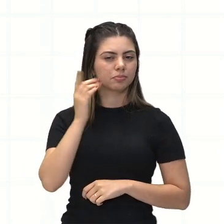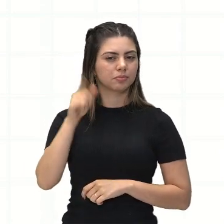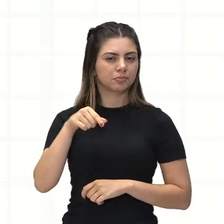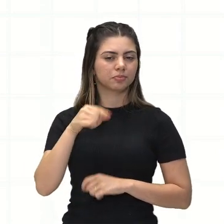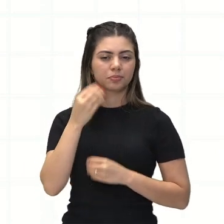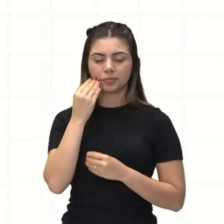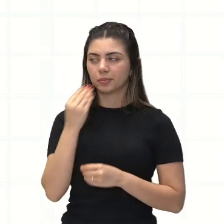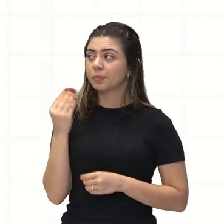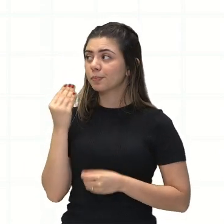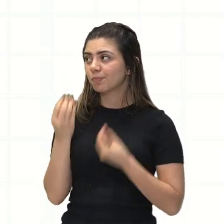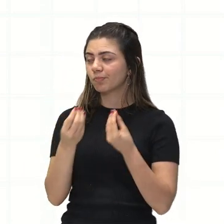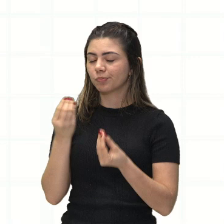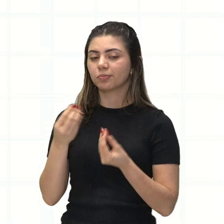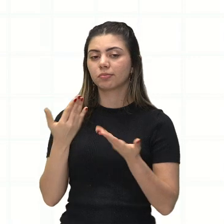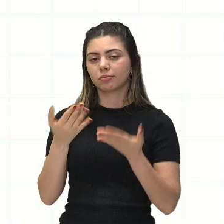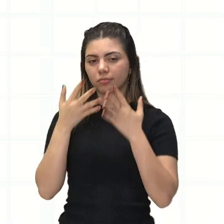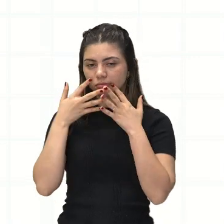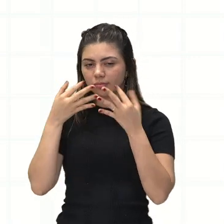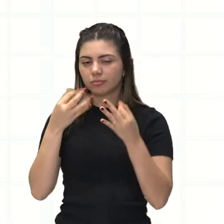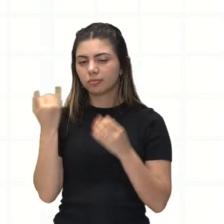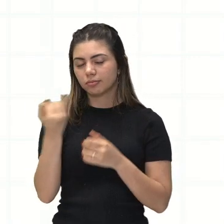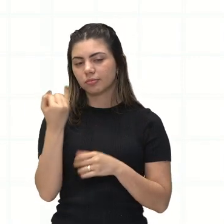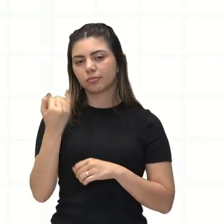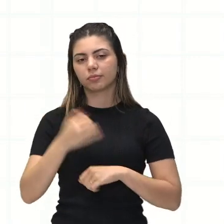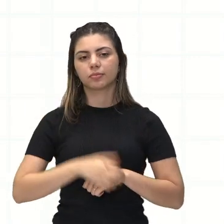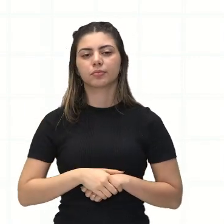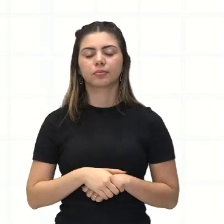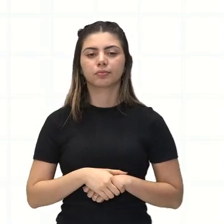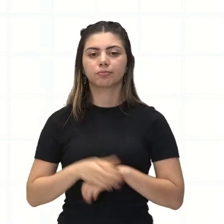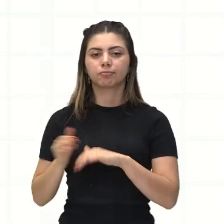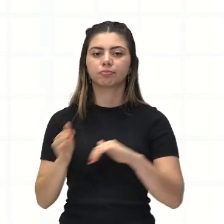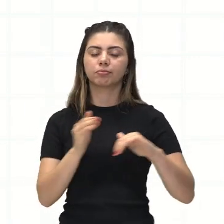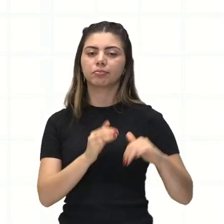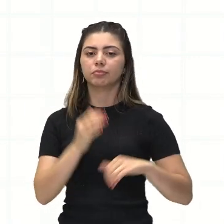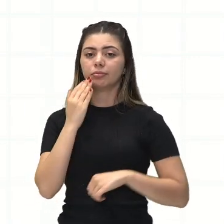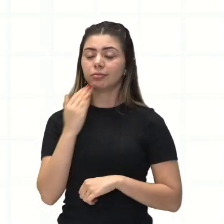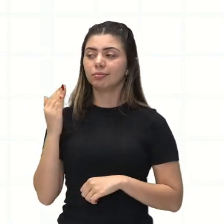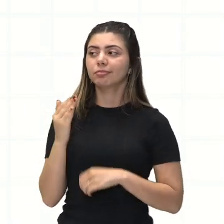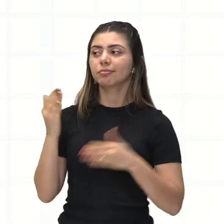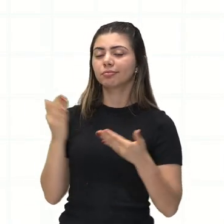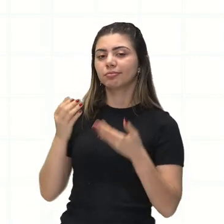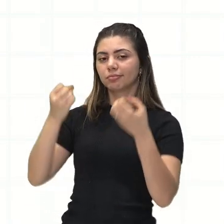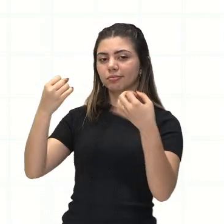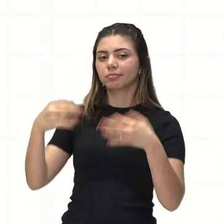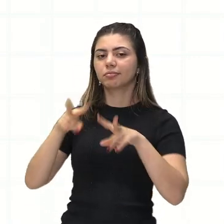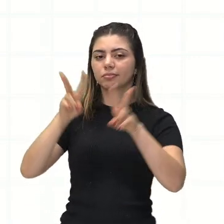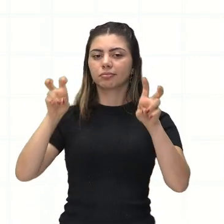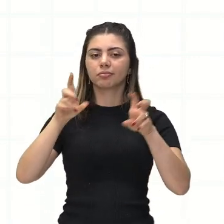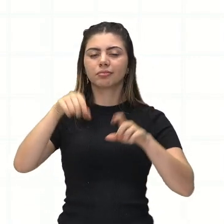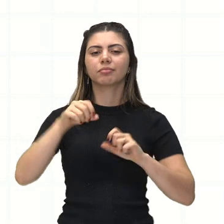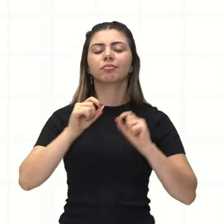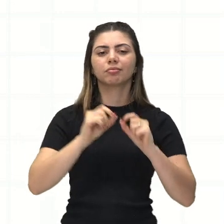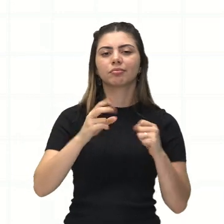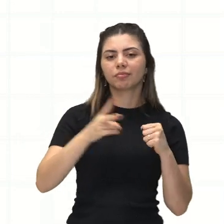dessa forma. É muito importante que a gente lembre disso. Falar um pouquinho sobre verbo transitivo versus o